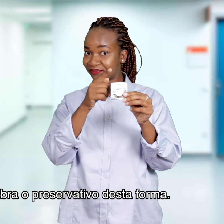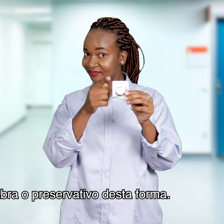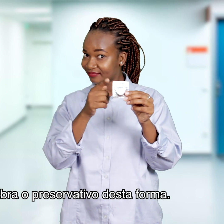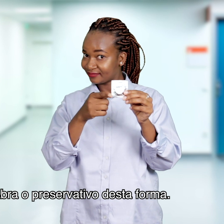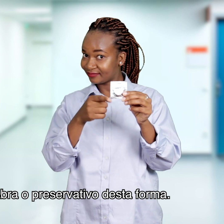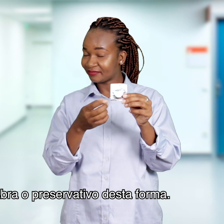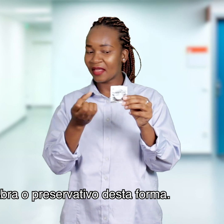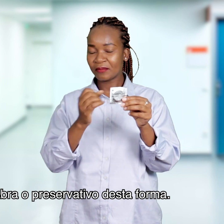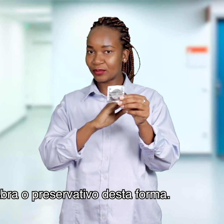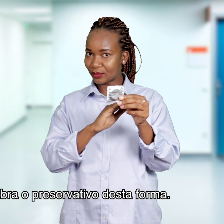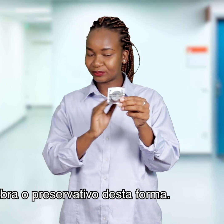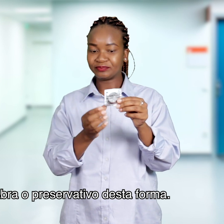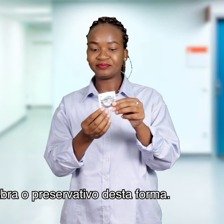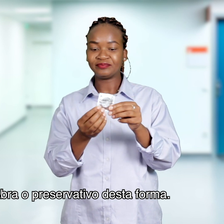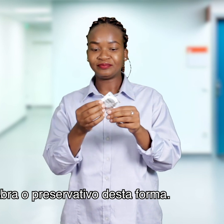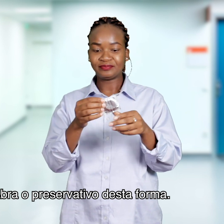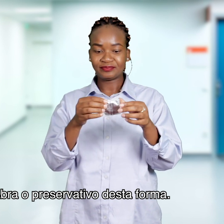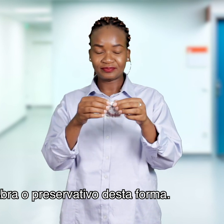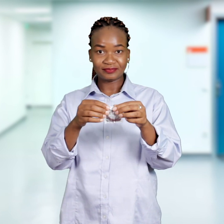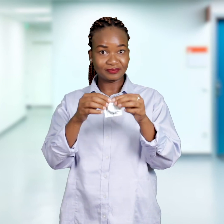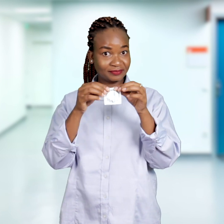Abra o preservativo desta forma.